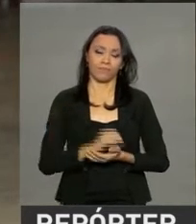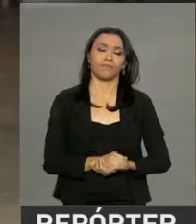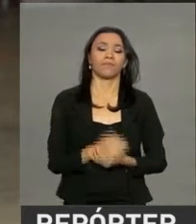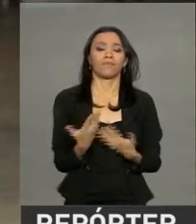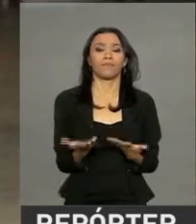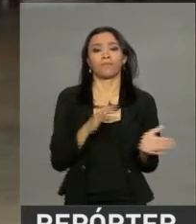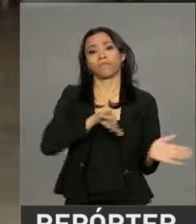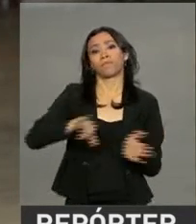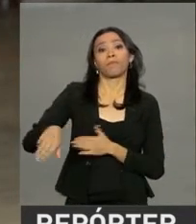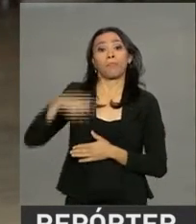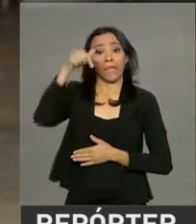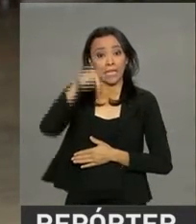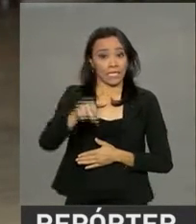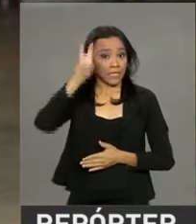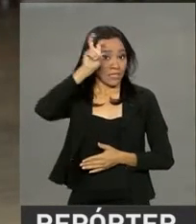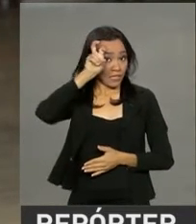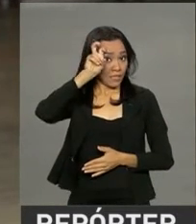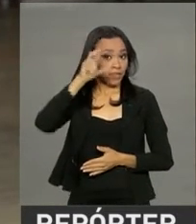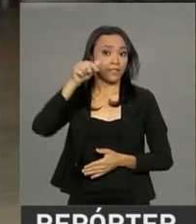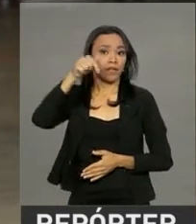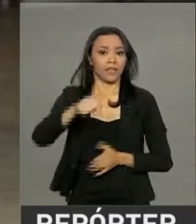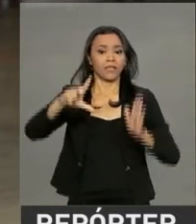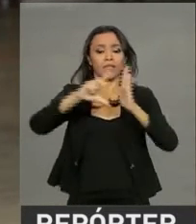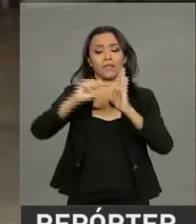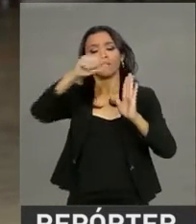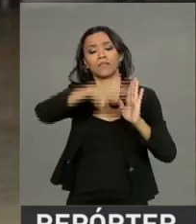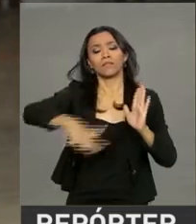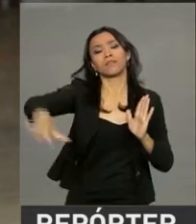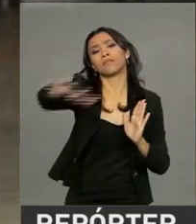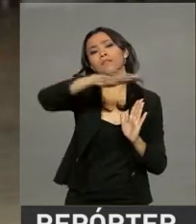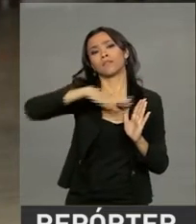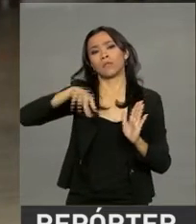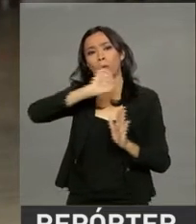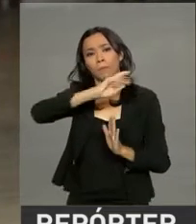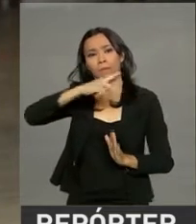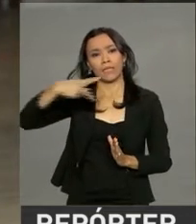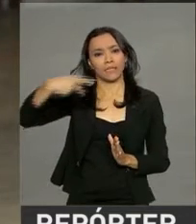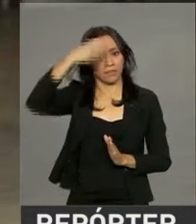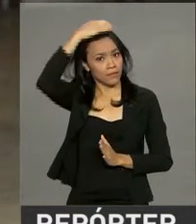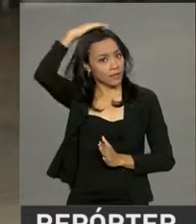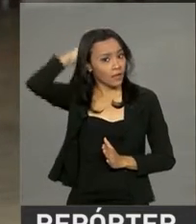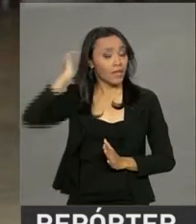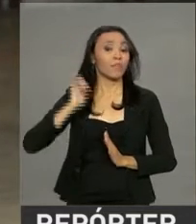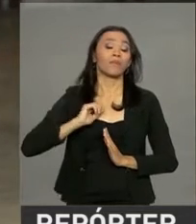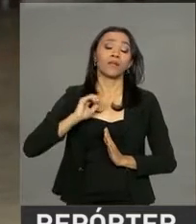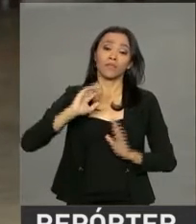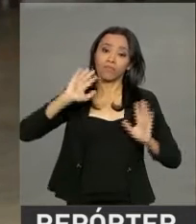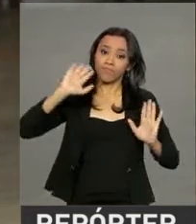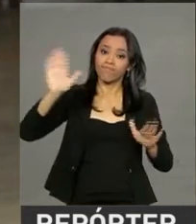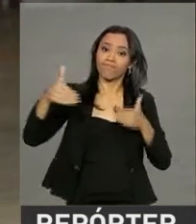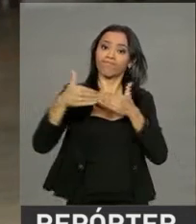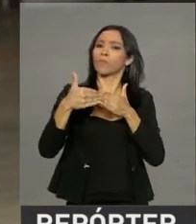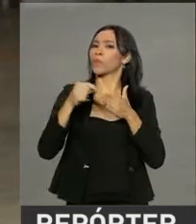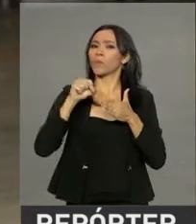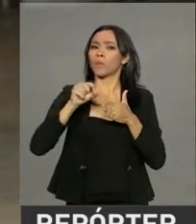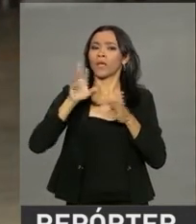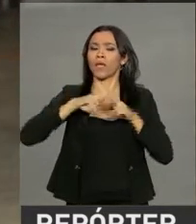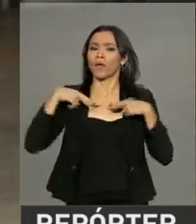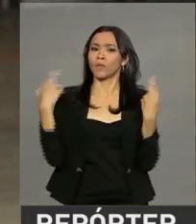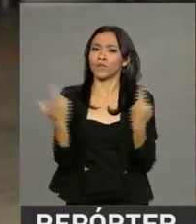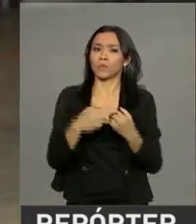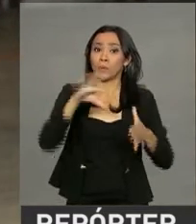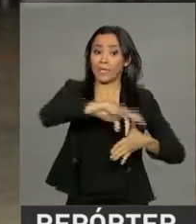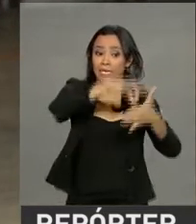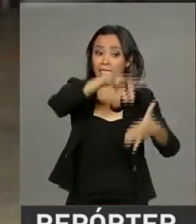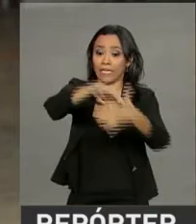Bom, Renato, e nessa quinta-feira, aqui no Palácio do Planalto, o presidente Michel Temer recebe e se reúne com líderes de partidos